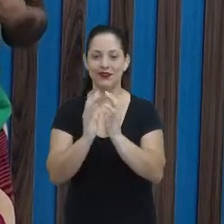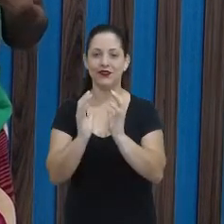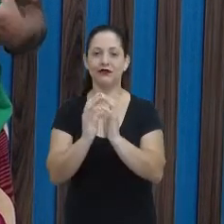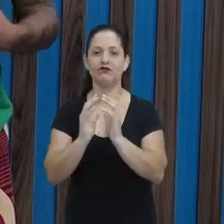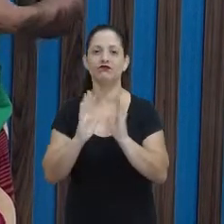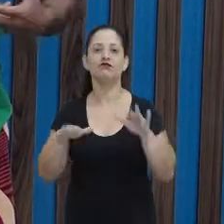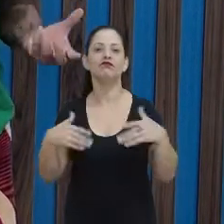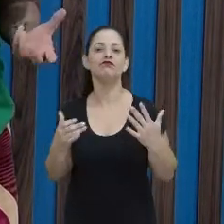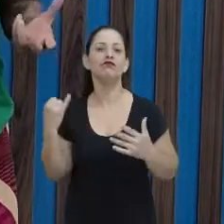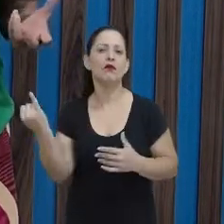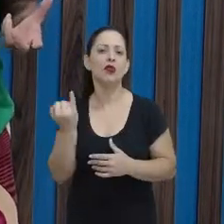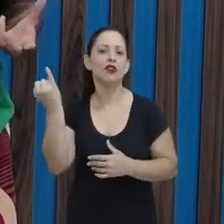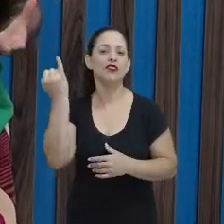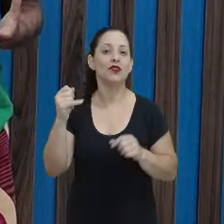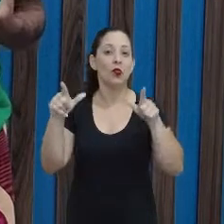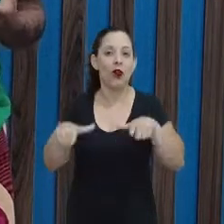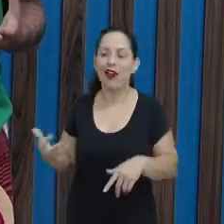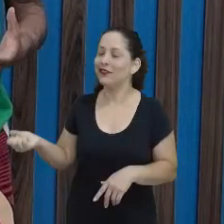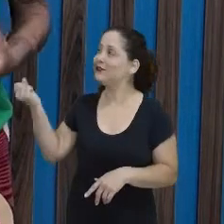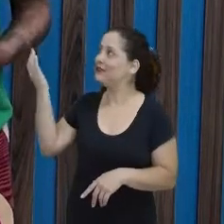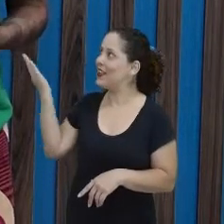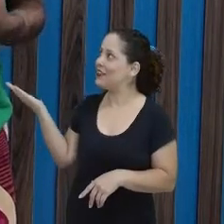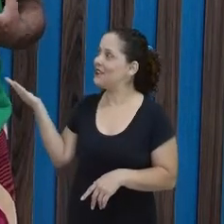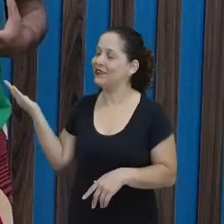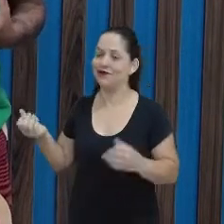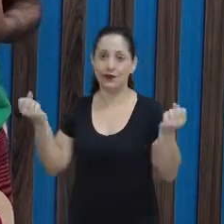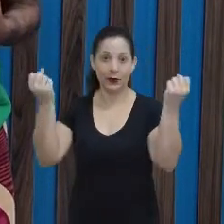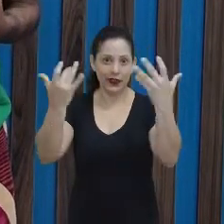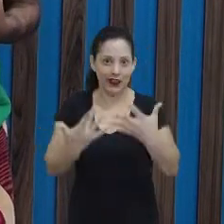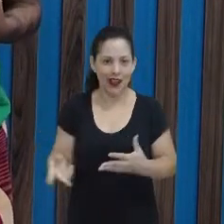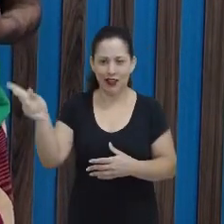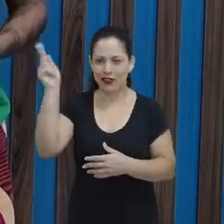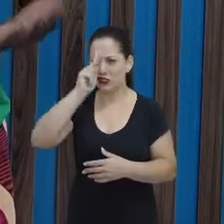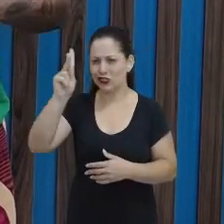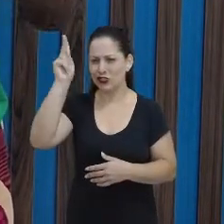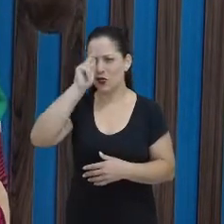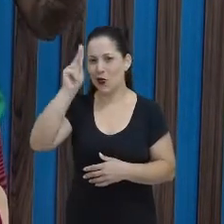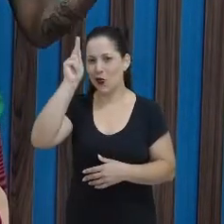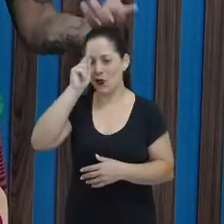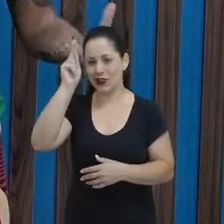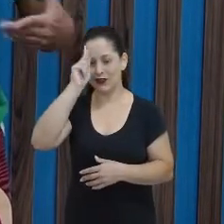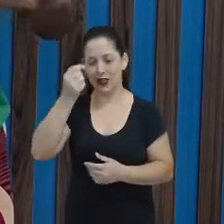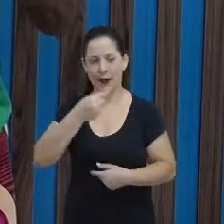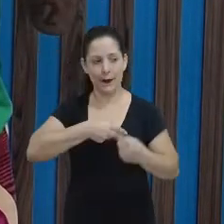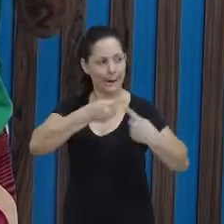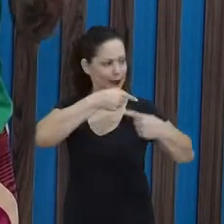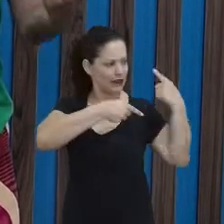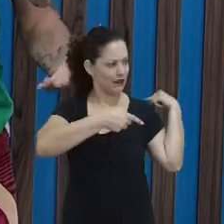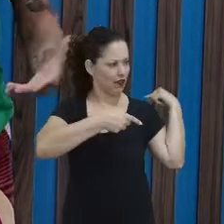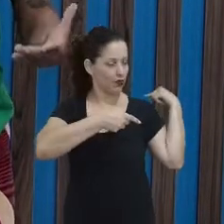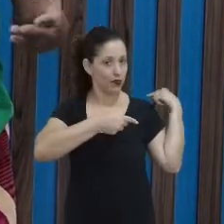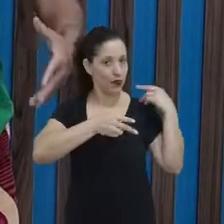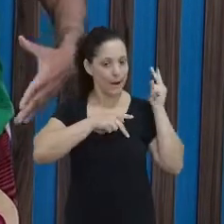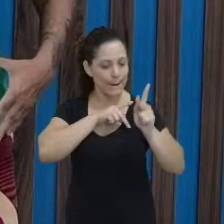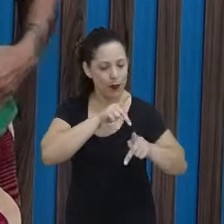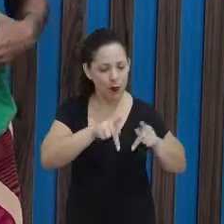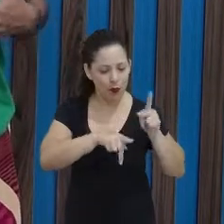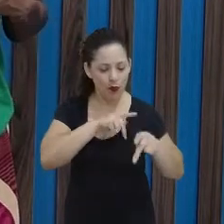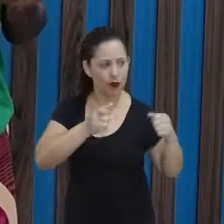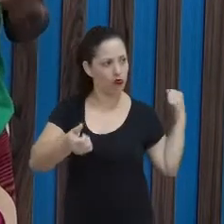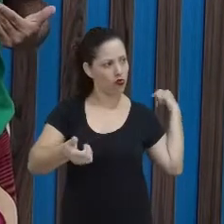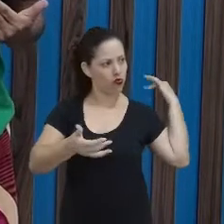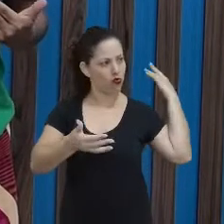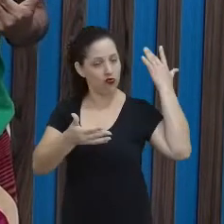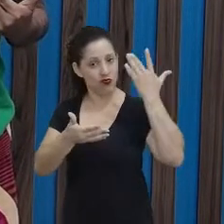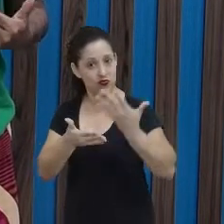importância de um local como o Passo do Frevo, que está contando toda essa história do nosso passado, do nosso povo, contando então a